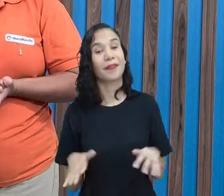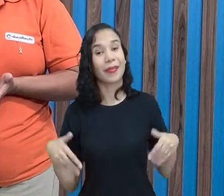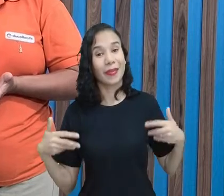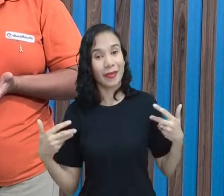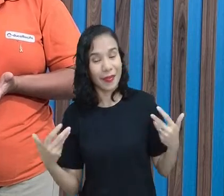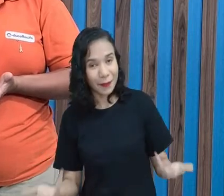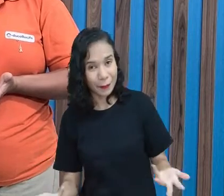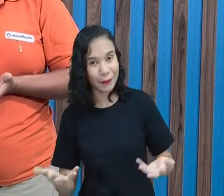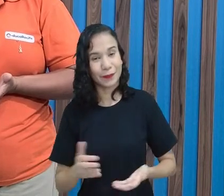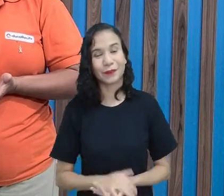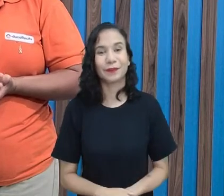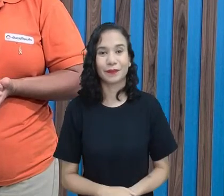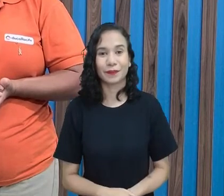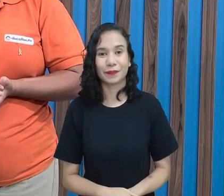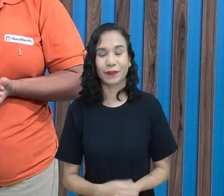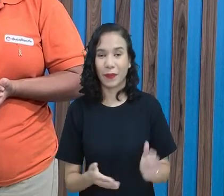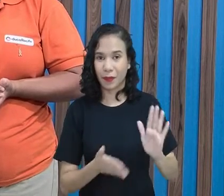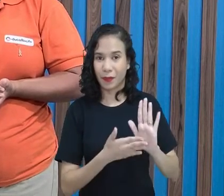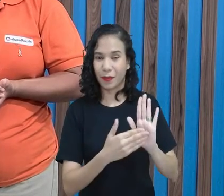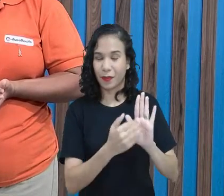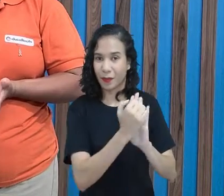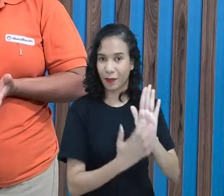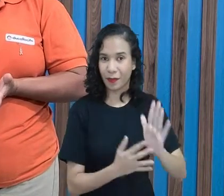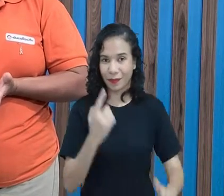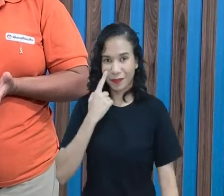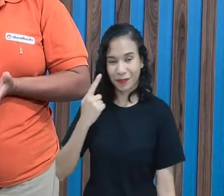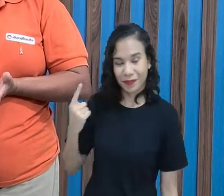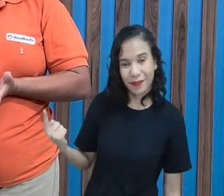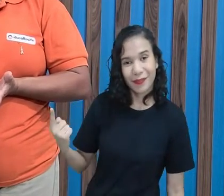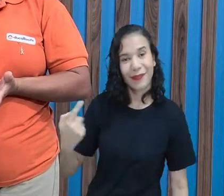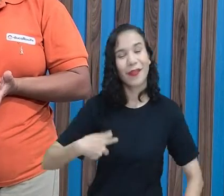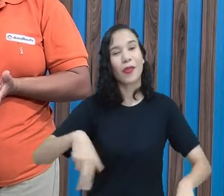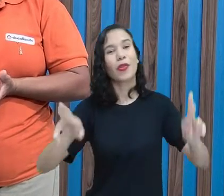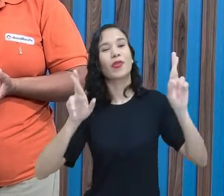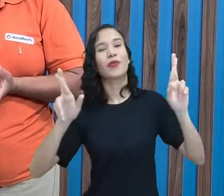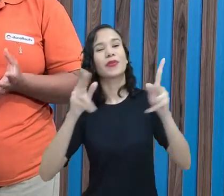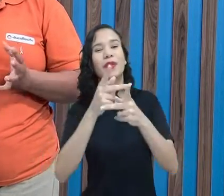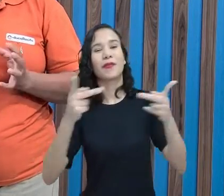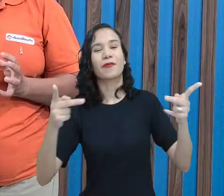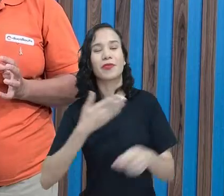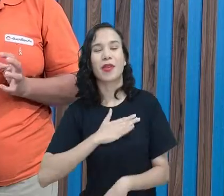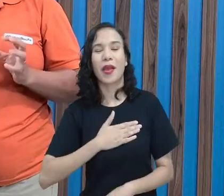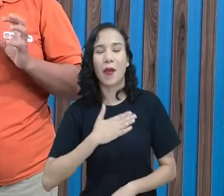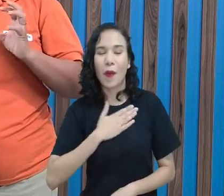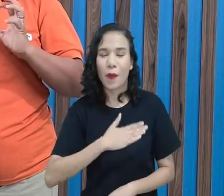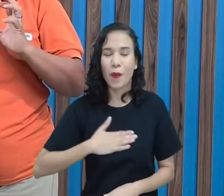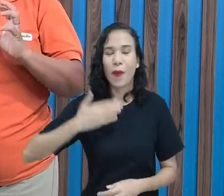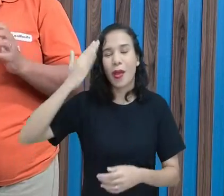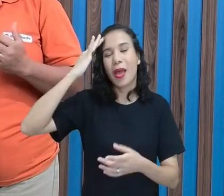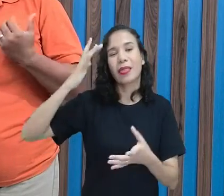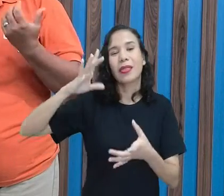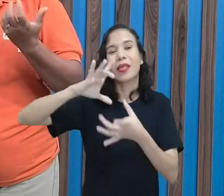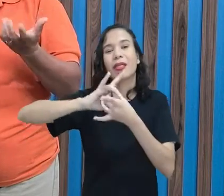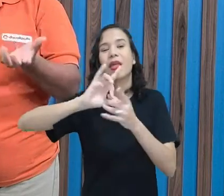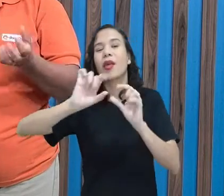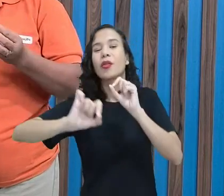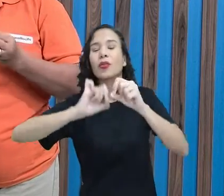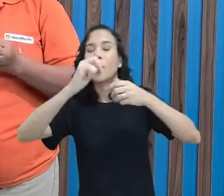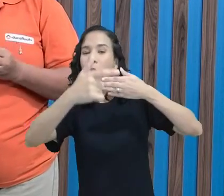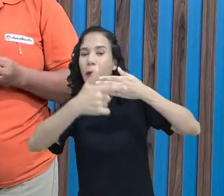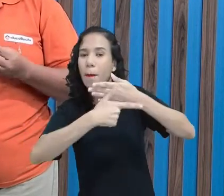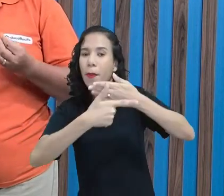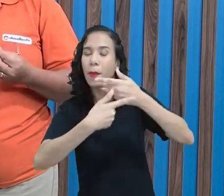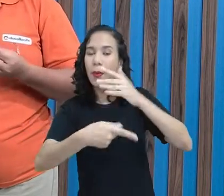Então, a proposta de atividade é essa. Eu espero que vocês tenham compreendido qual é o papel